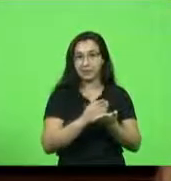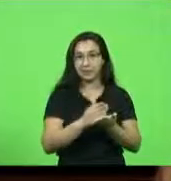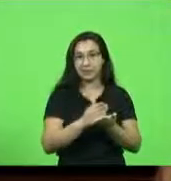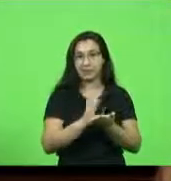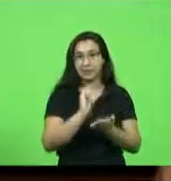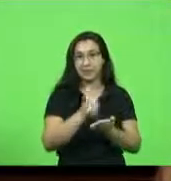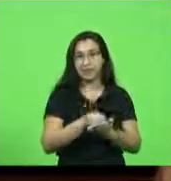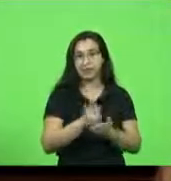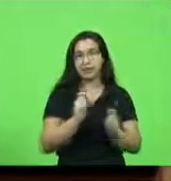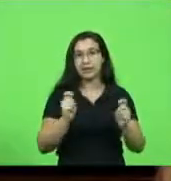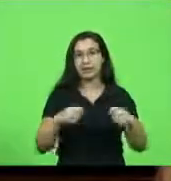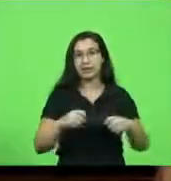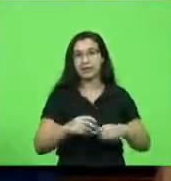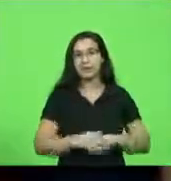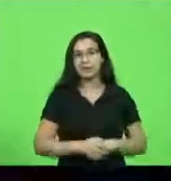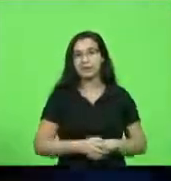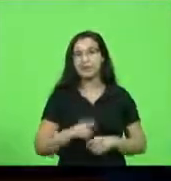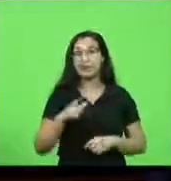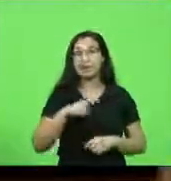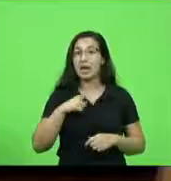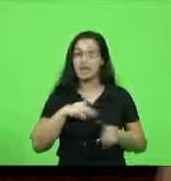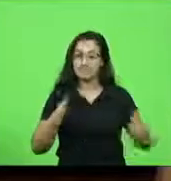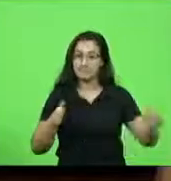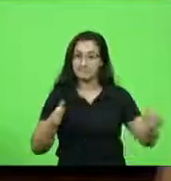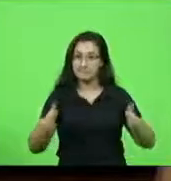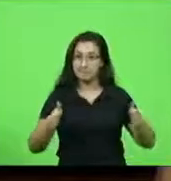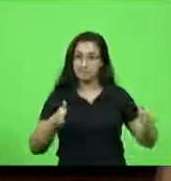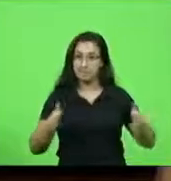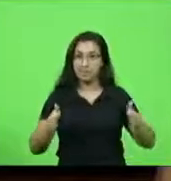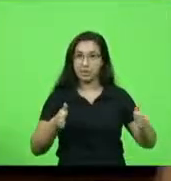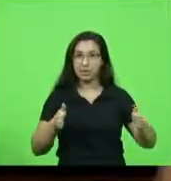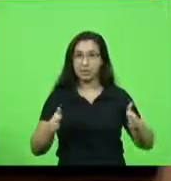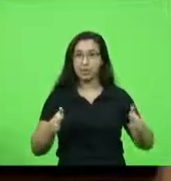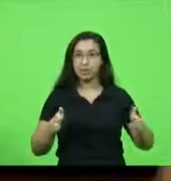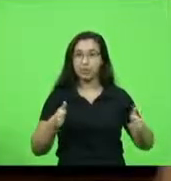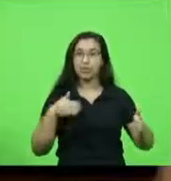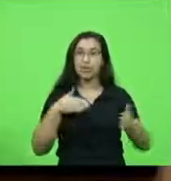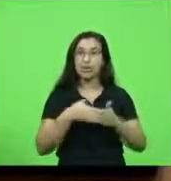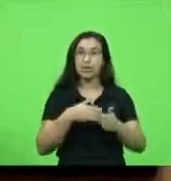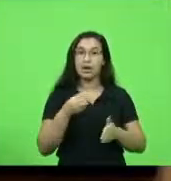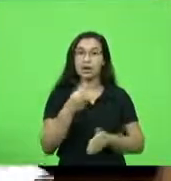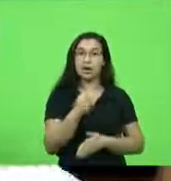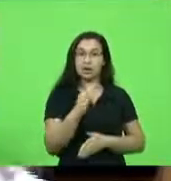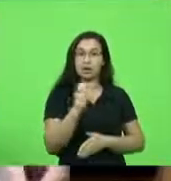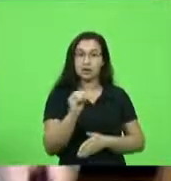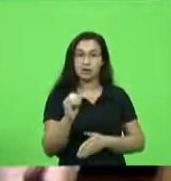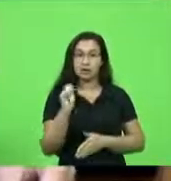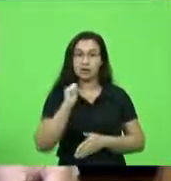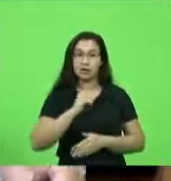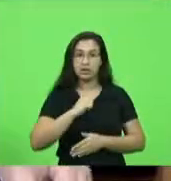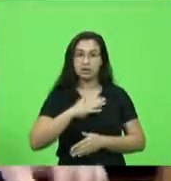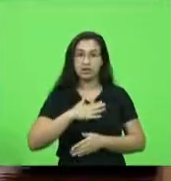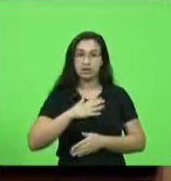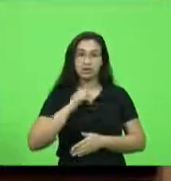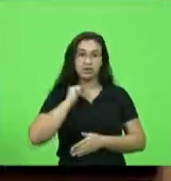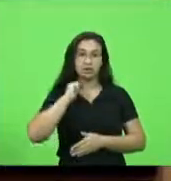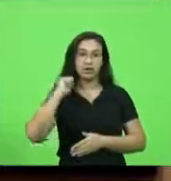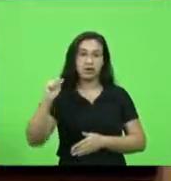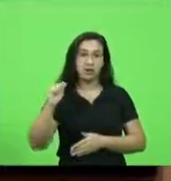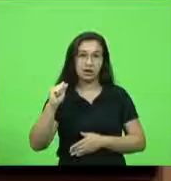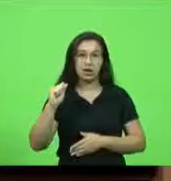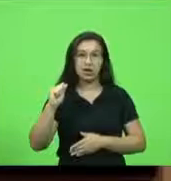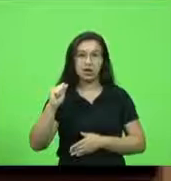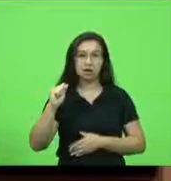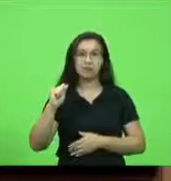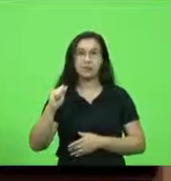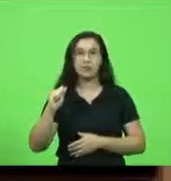parcelar. E tem um prazo, um lapso temporal até dia 30 de abril deste ano para que você pudesse